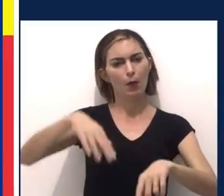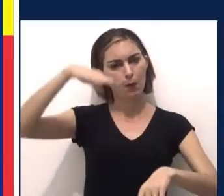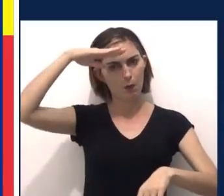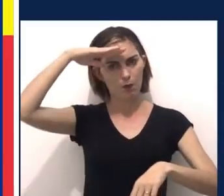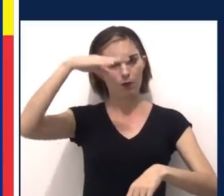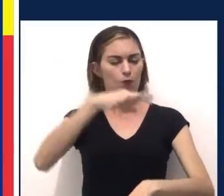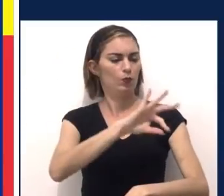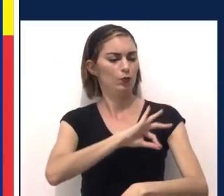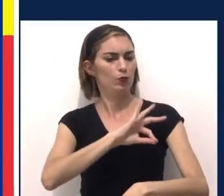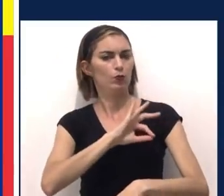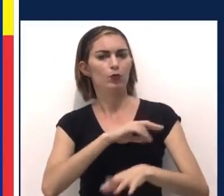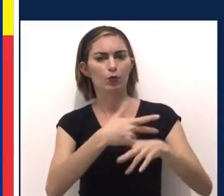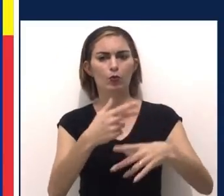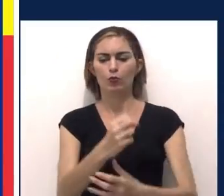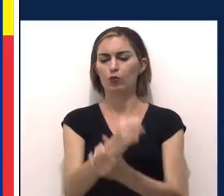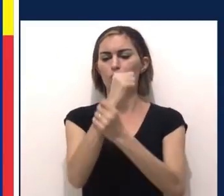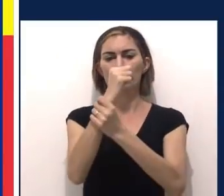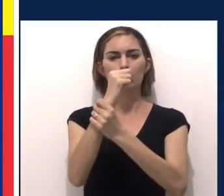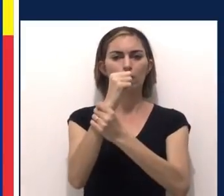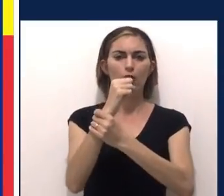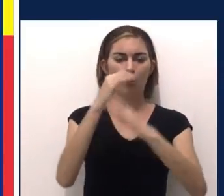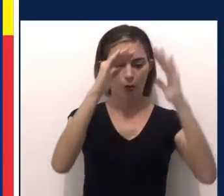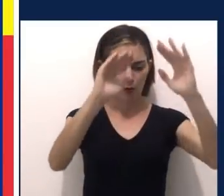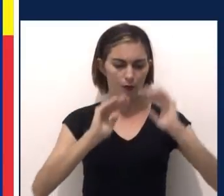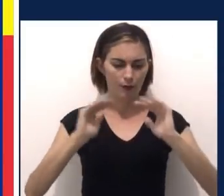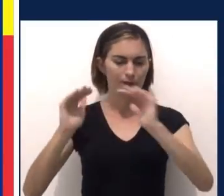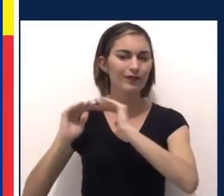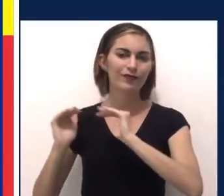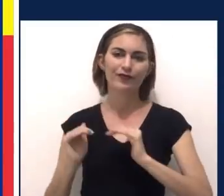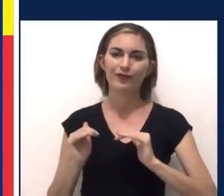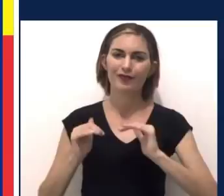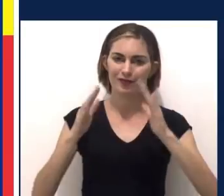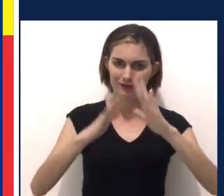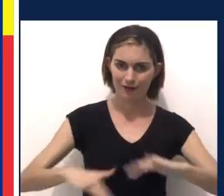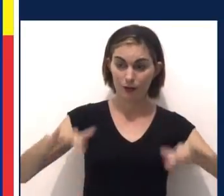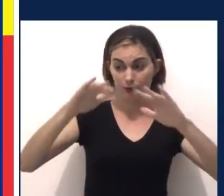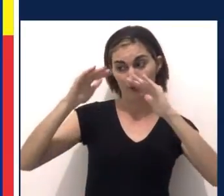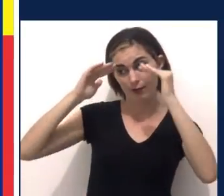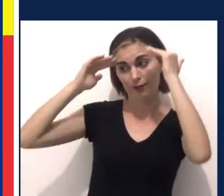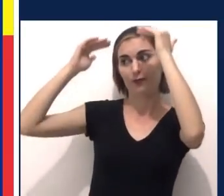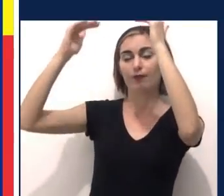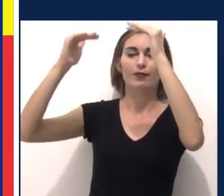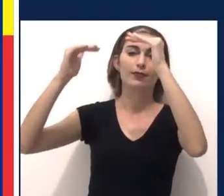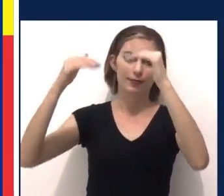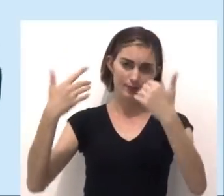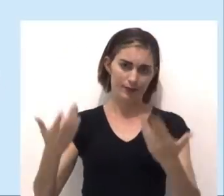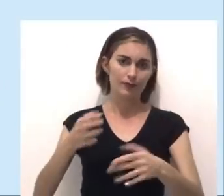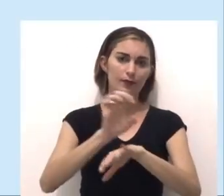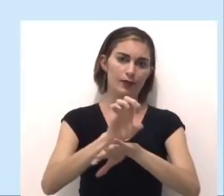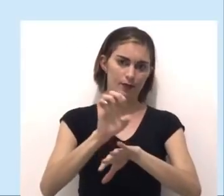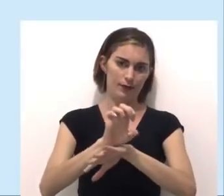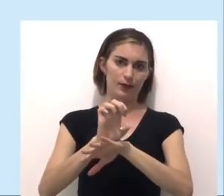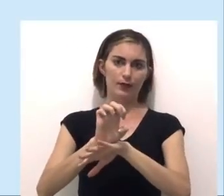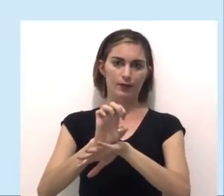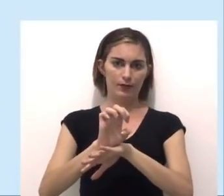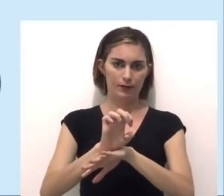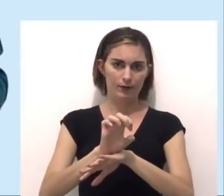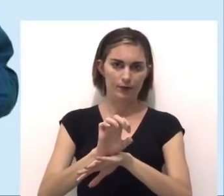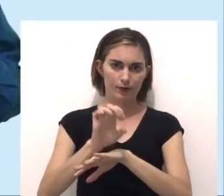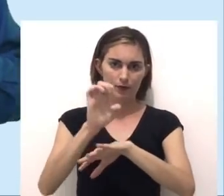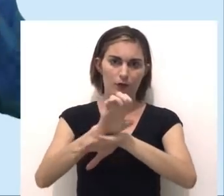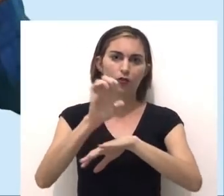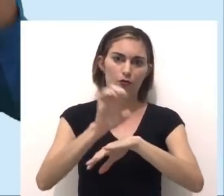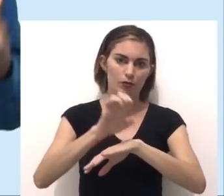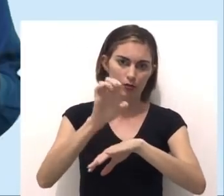armada. Assegurando o quê? Assegurando a obediência ao poder soberano. Então, o Estado é legítimo.